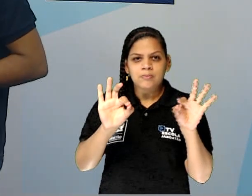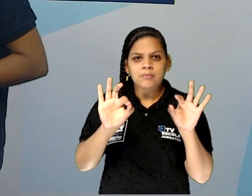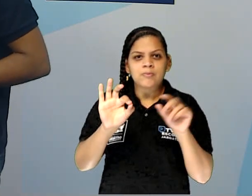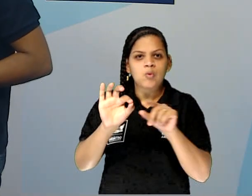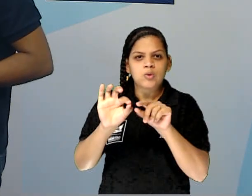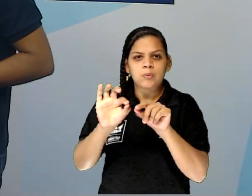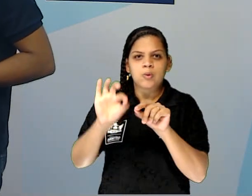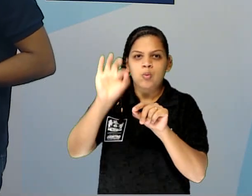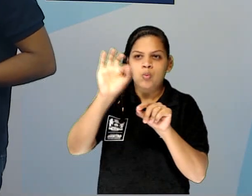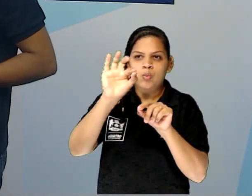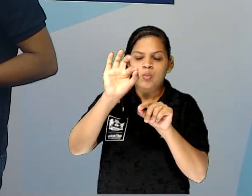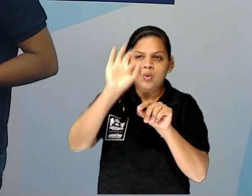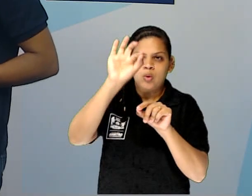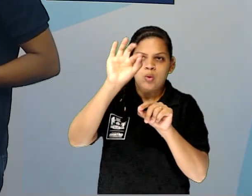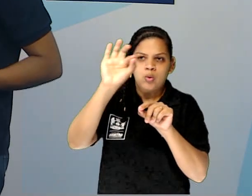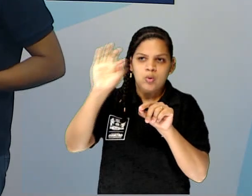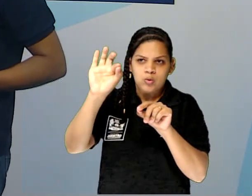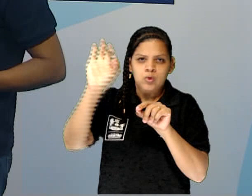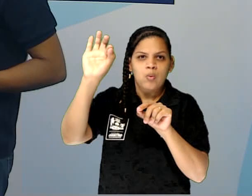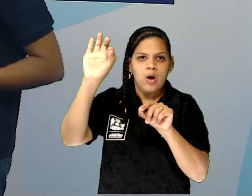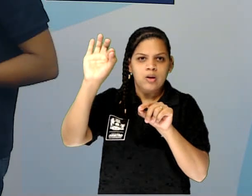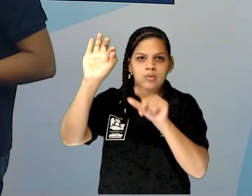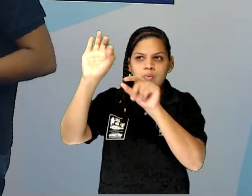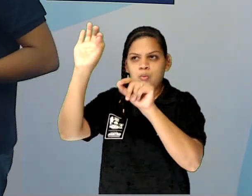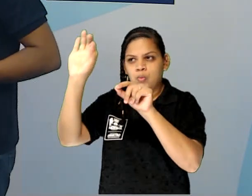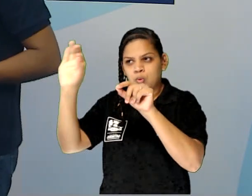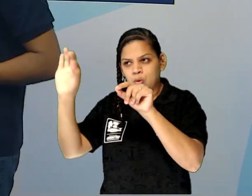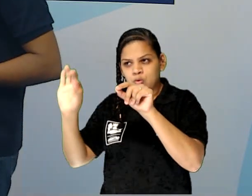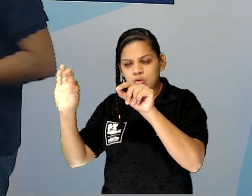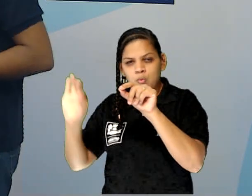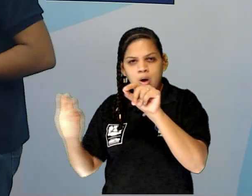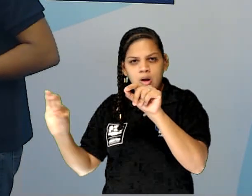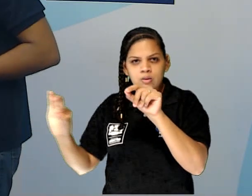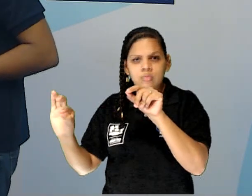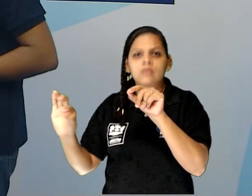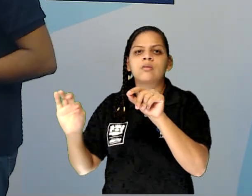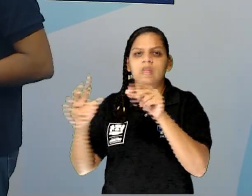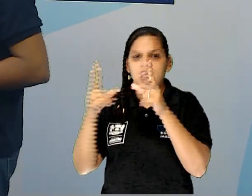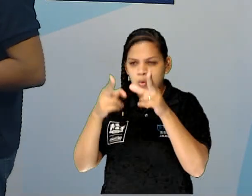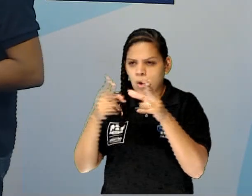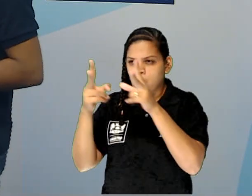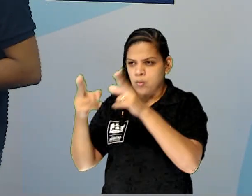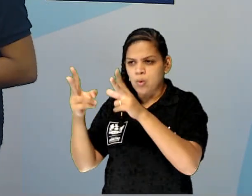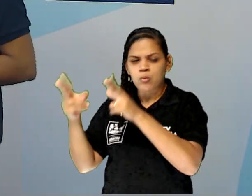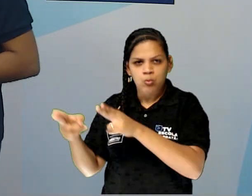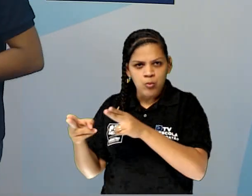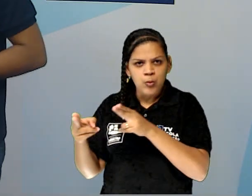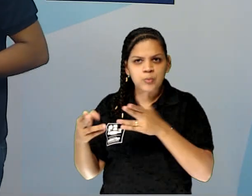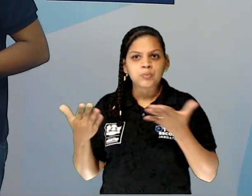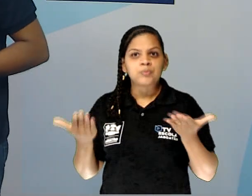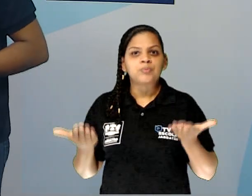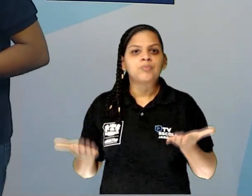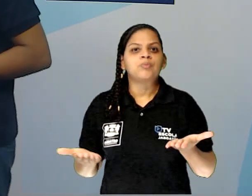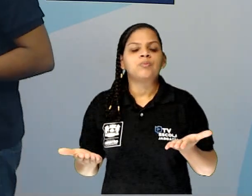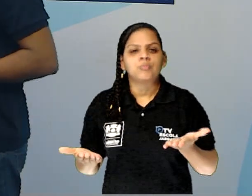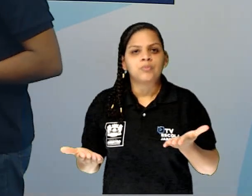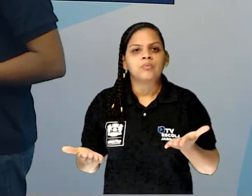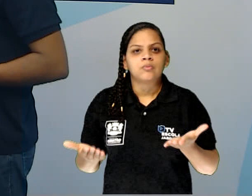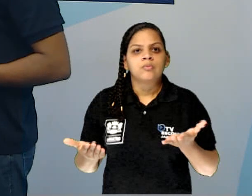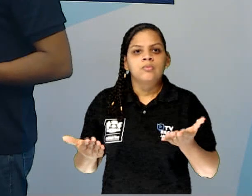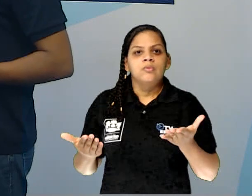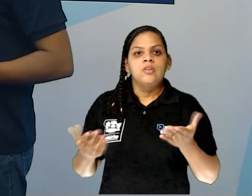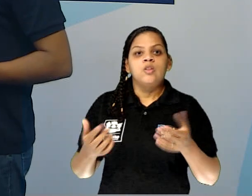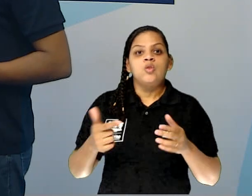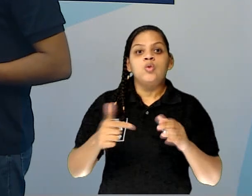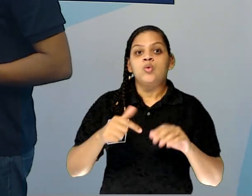O outro segmento vai formar quantos segmentos? 4. E o outro? 4. E o outro? 4. Então, no nível 2, eu tenho